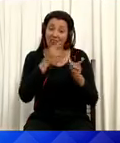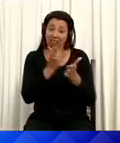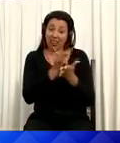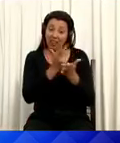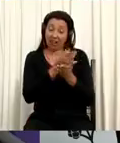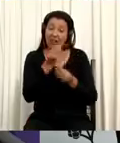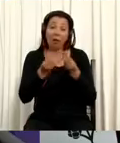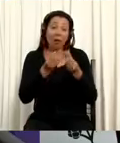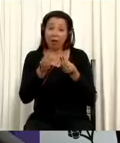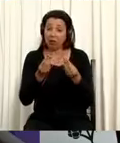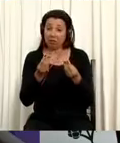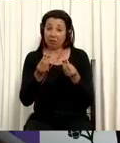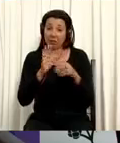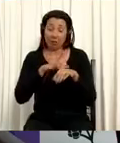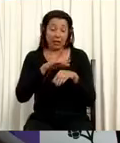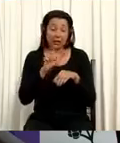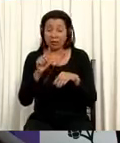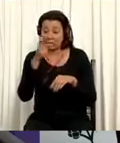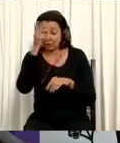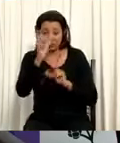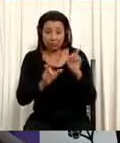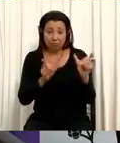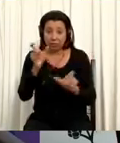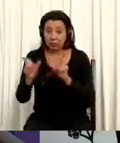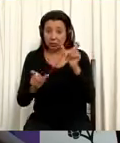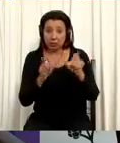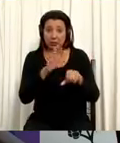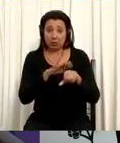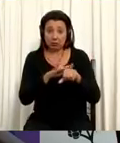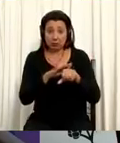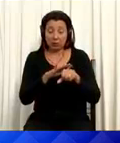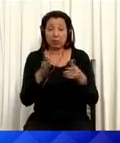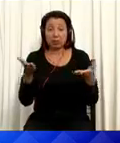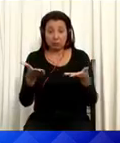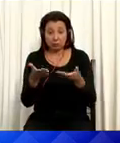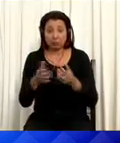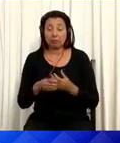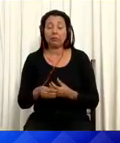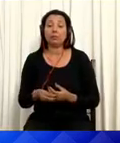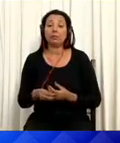de uma forma maior do que outras pessoas durante a pandemia.